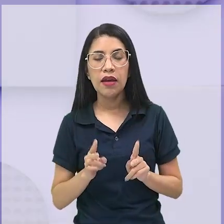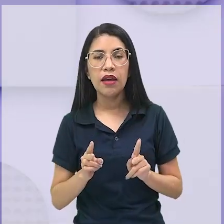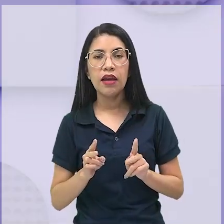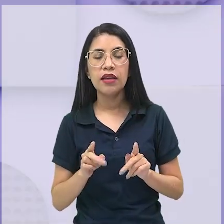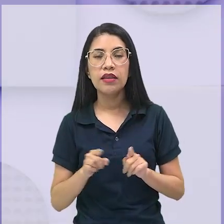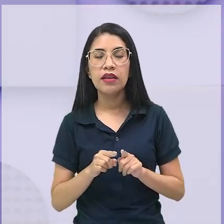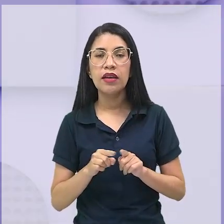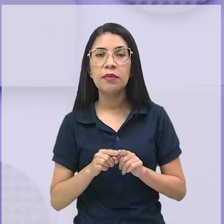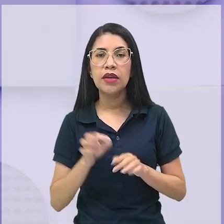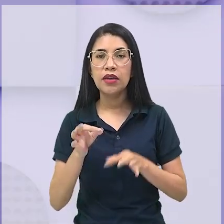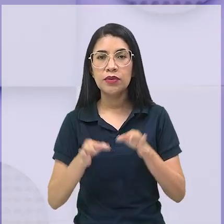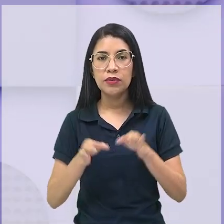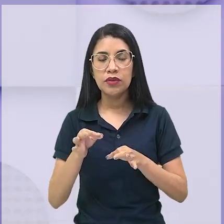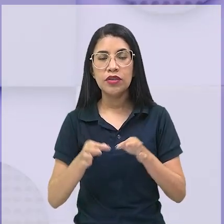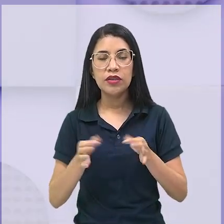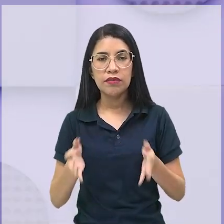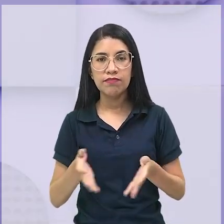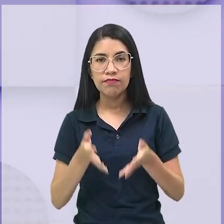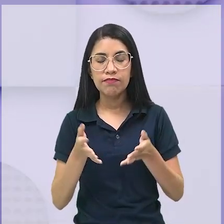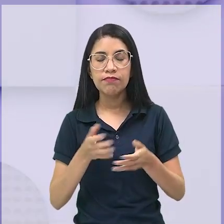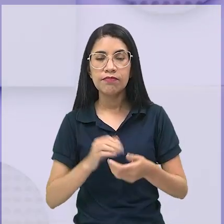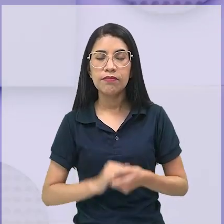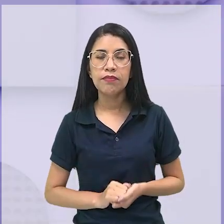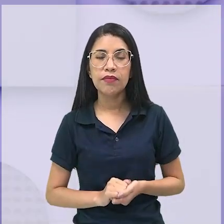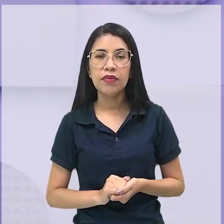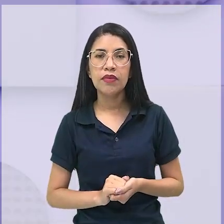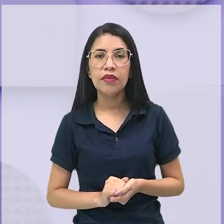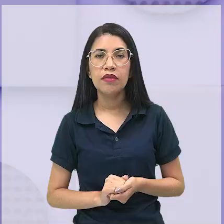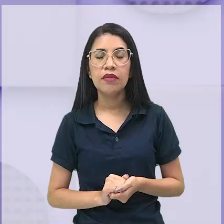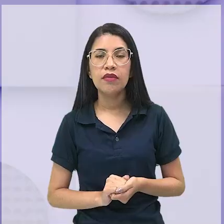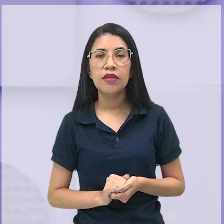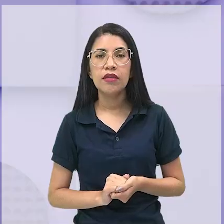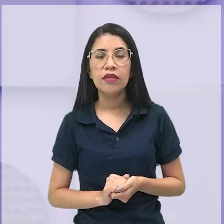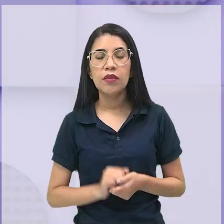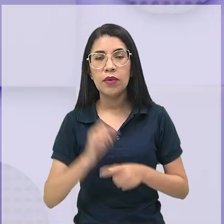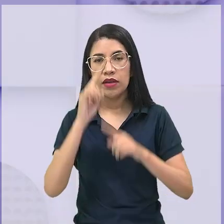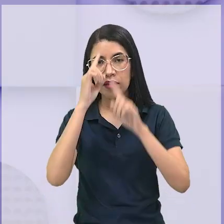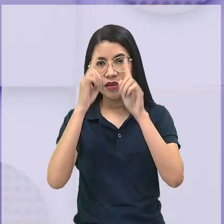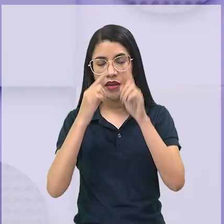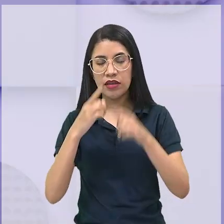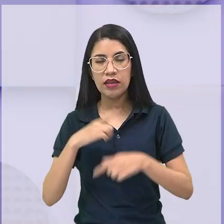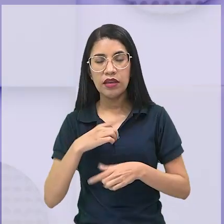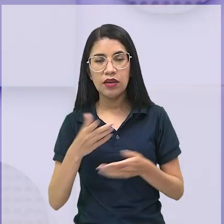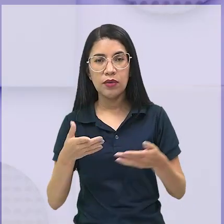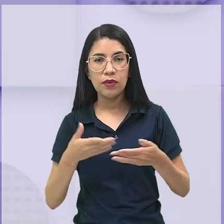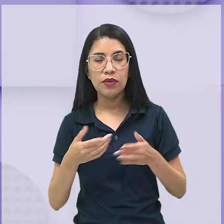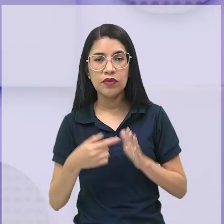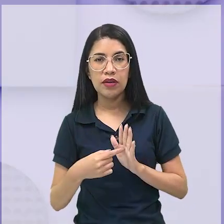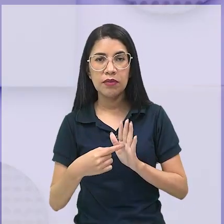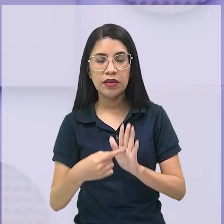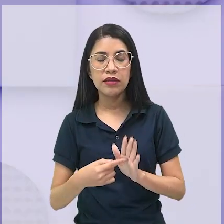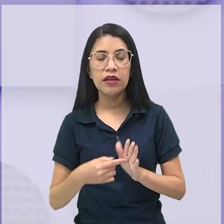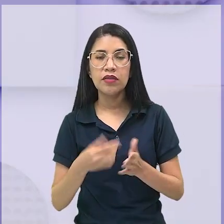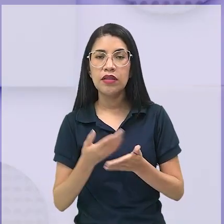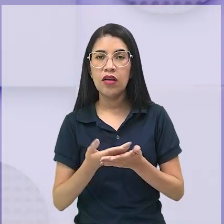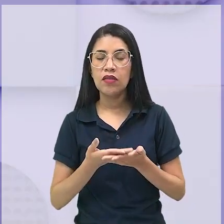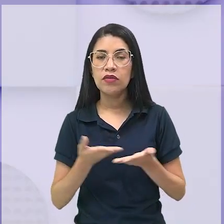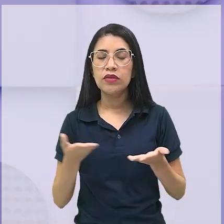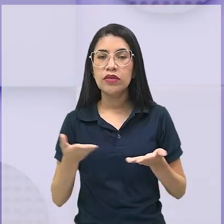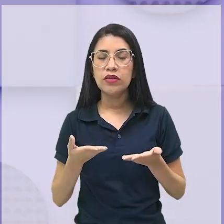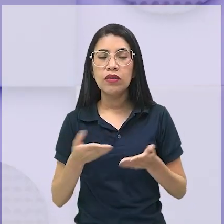de promoção de justiça. Então, essa e outras ideias que nós pudemos explorar ao longo dessa